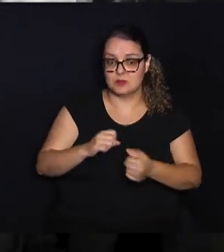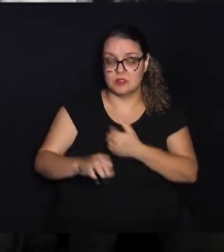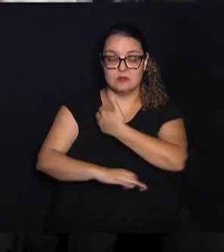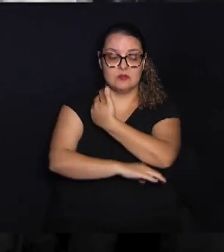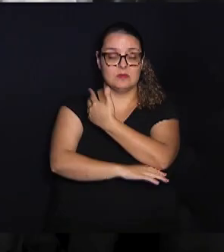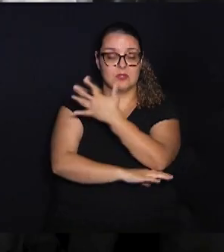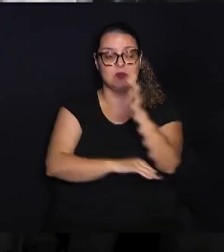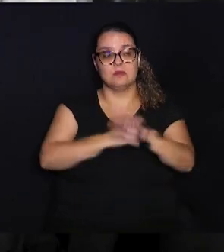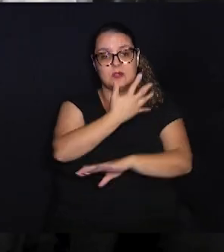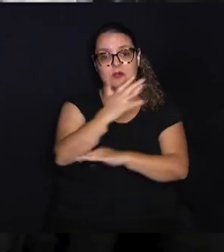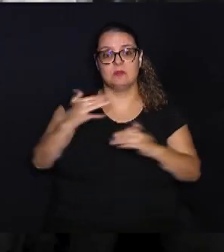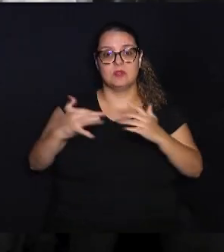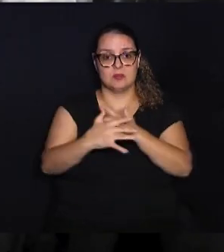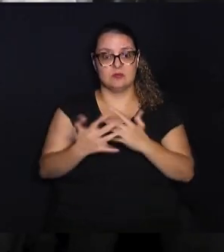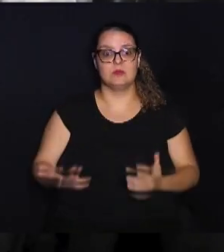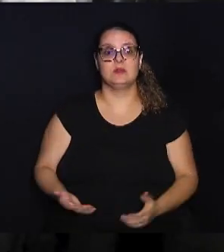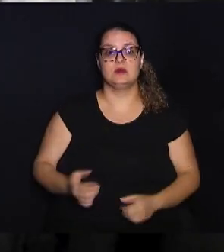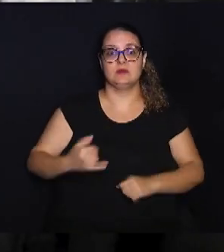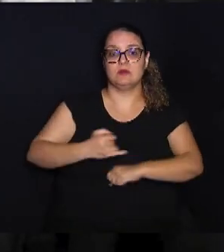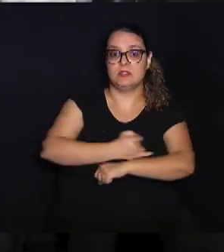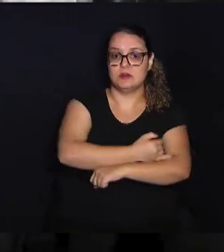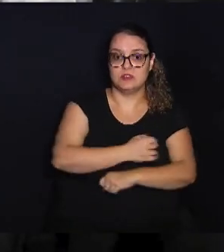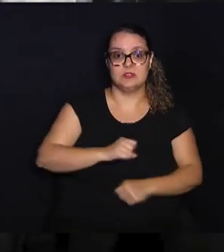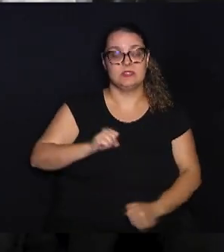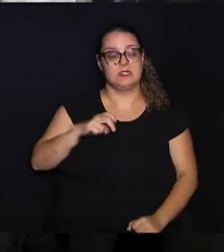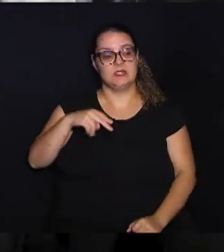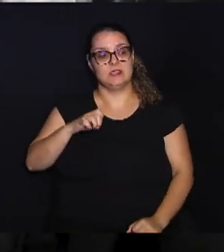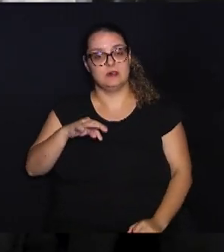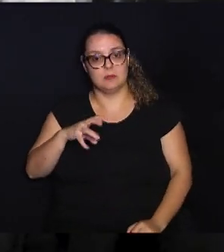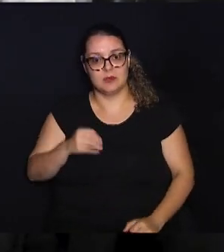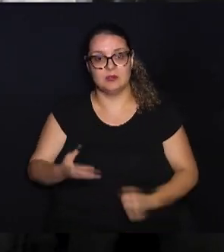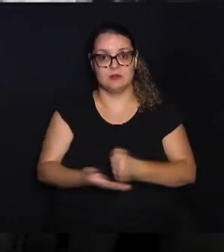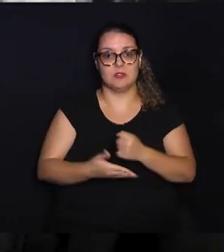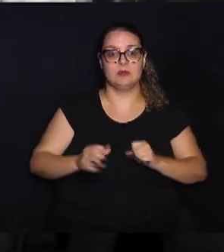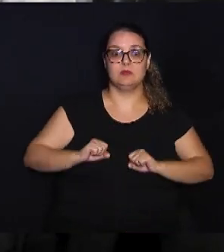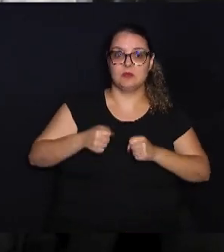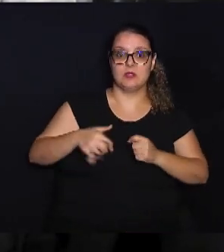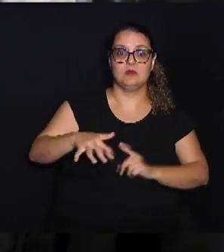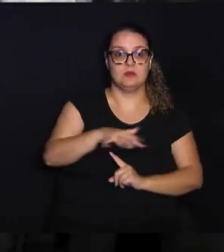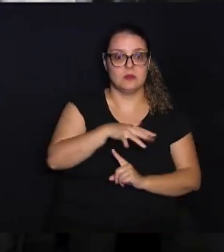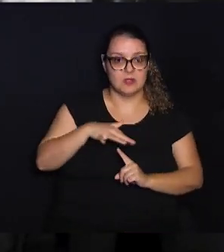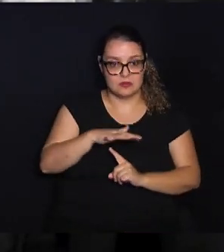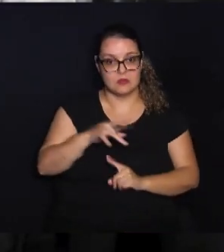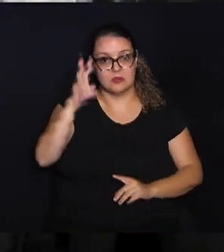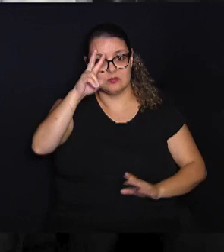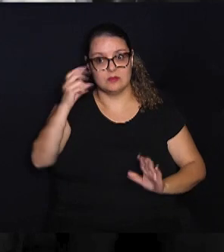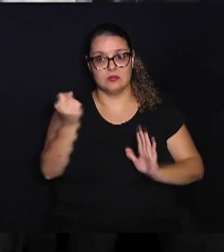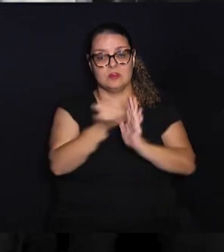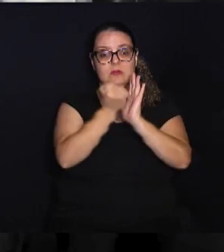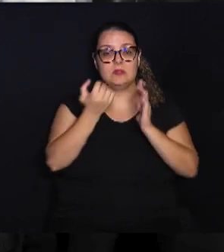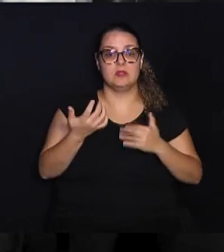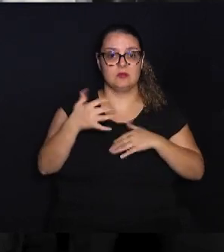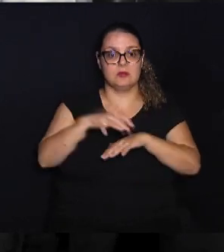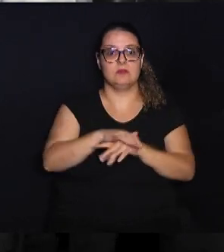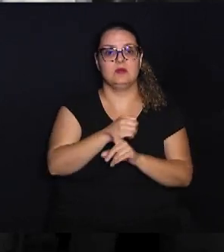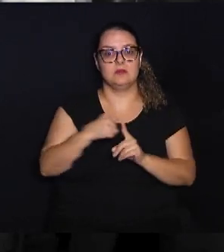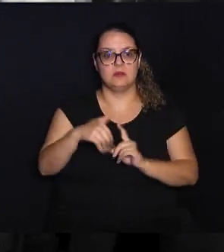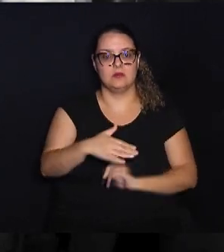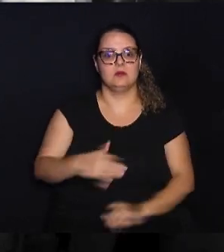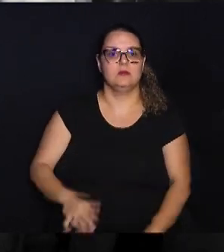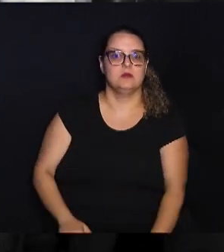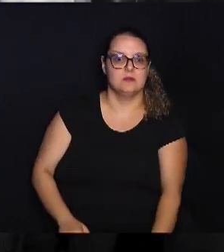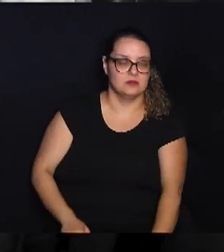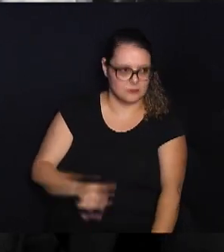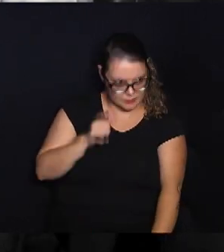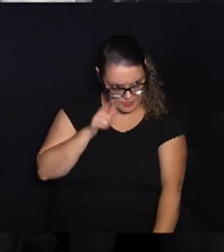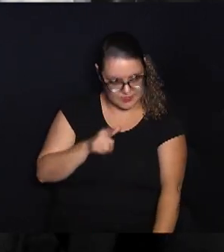mobilidade, infraestrutura, saneamento básico, meio ambiente, defesa do patrimônio histórico e inclusão social. Conseguiu,